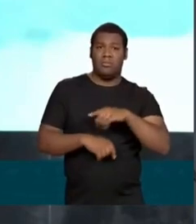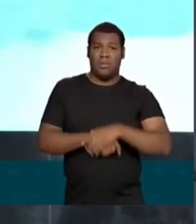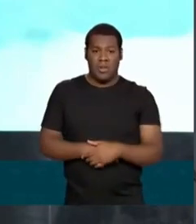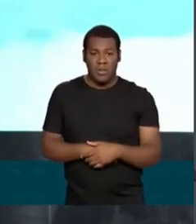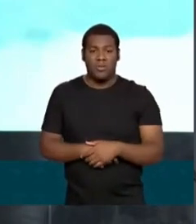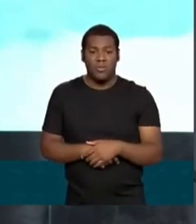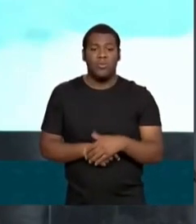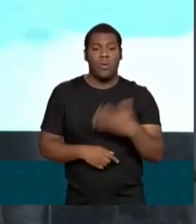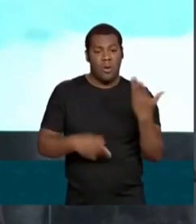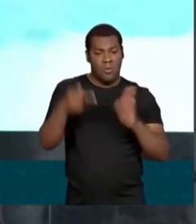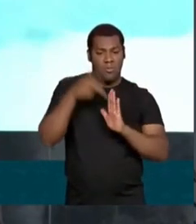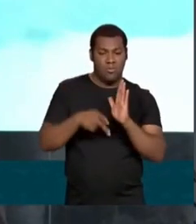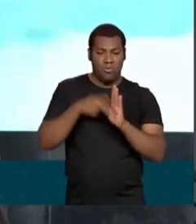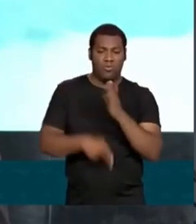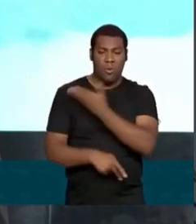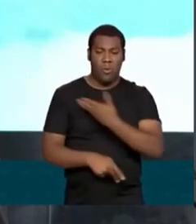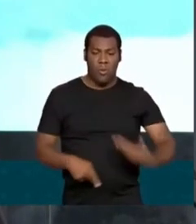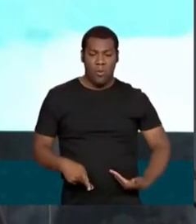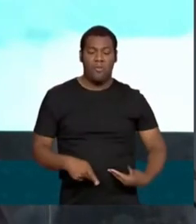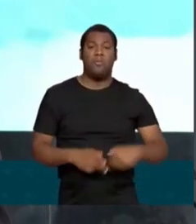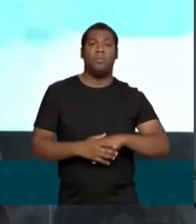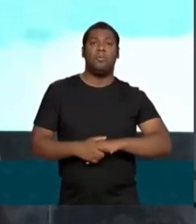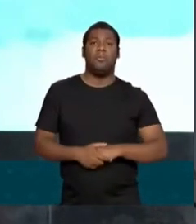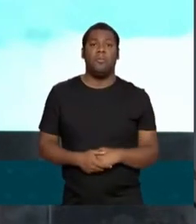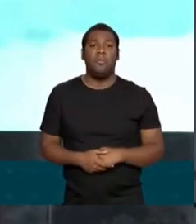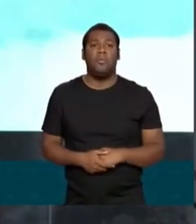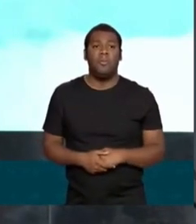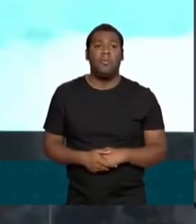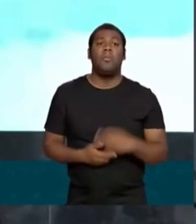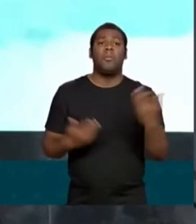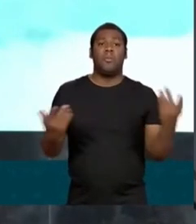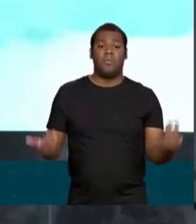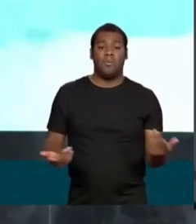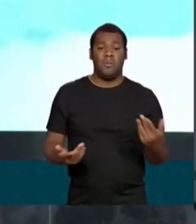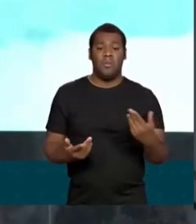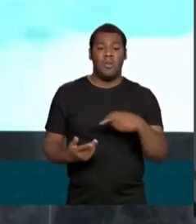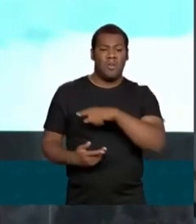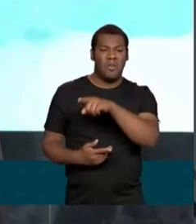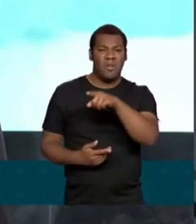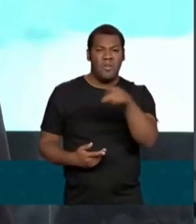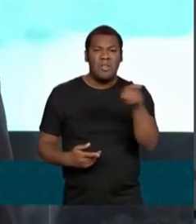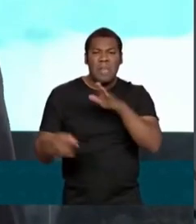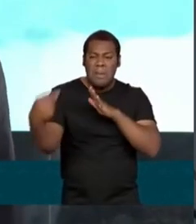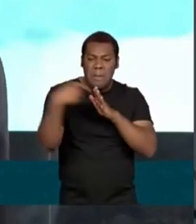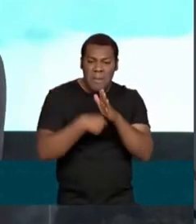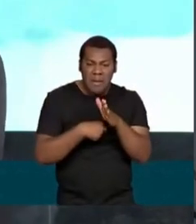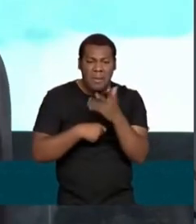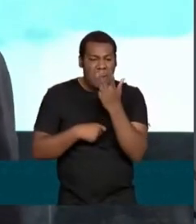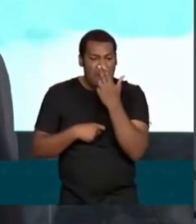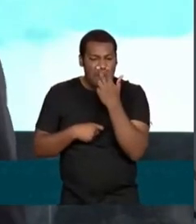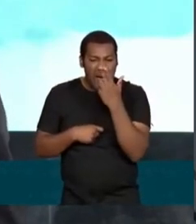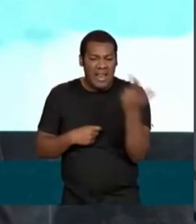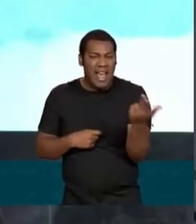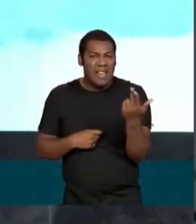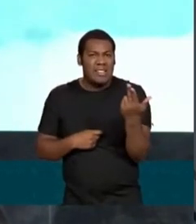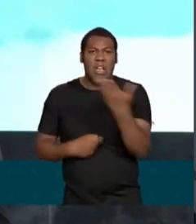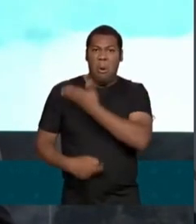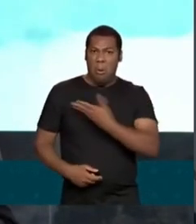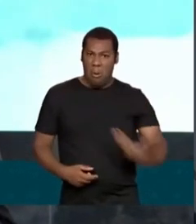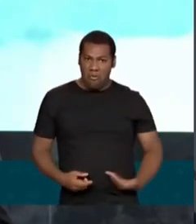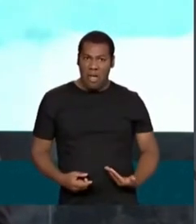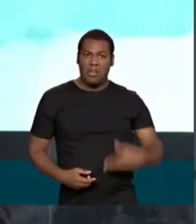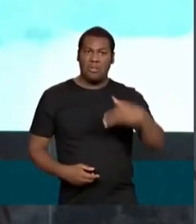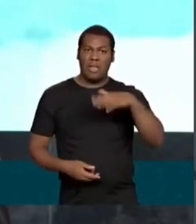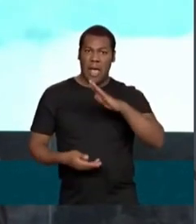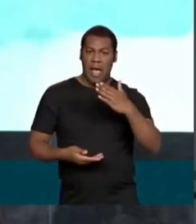iniciativa do governo certo então é passou a ideia na pergunta de que o governo ia retirar a empresa o governo